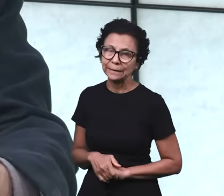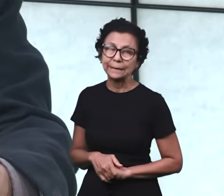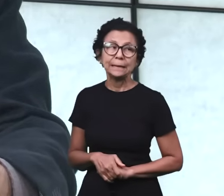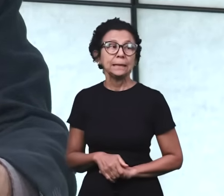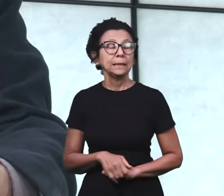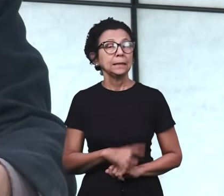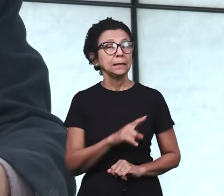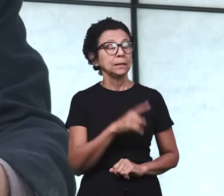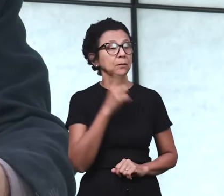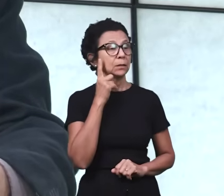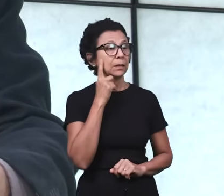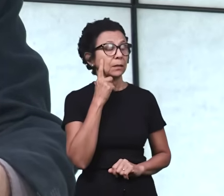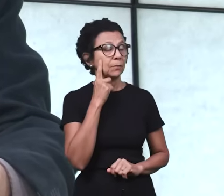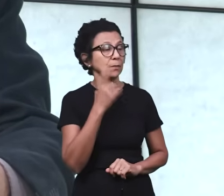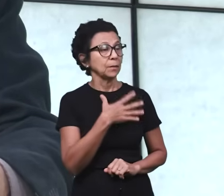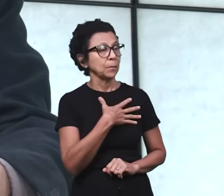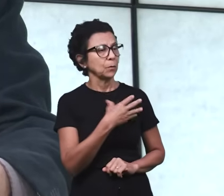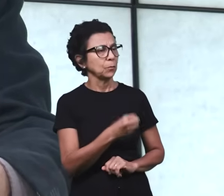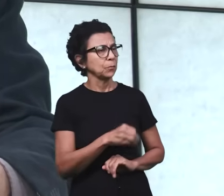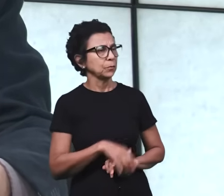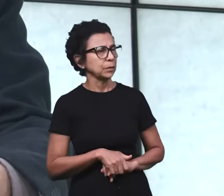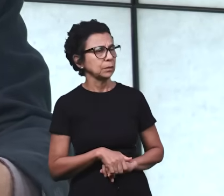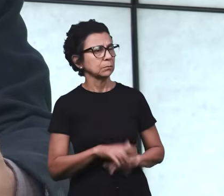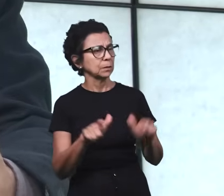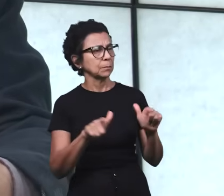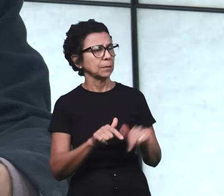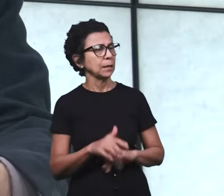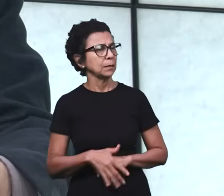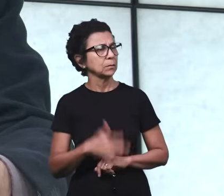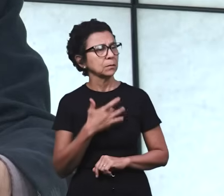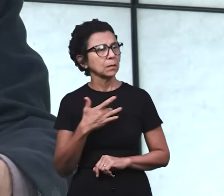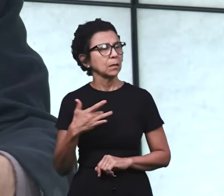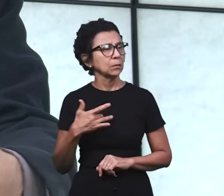eu tenho que ver a saúde do meu filho, mas a